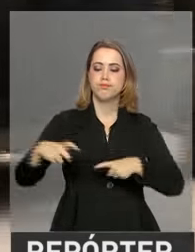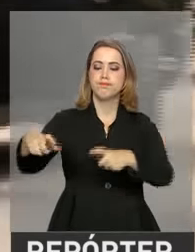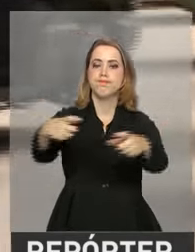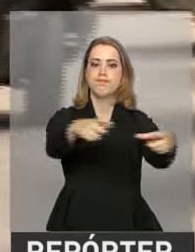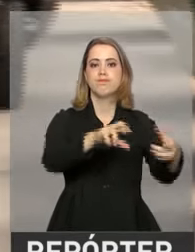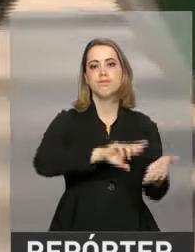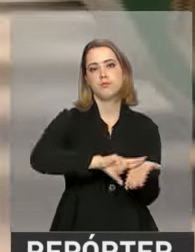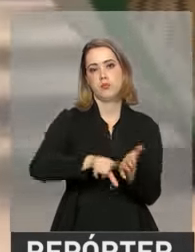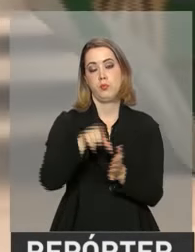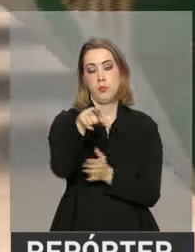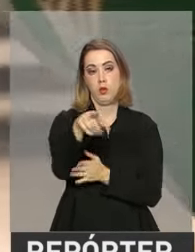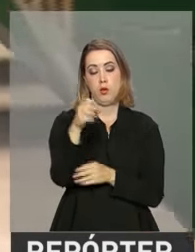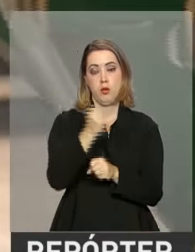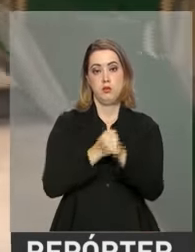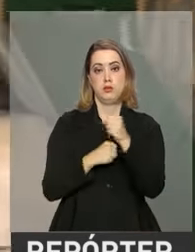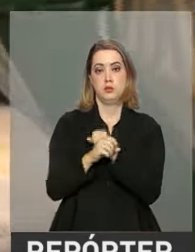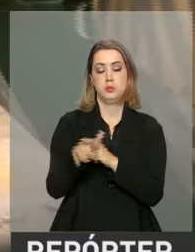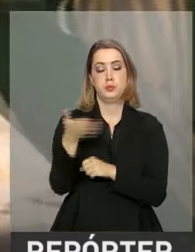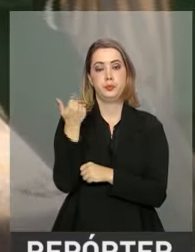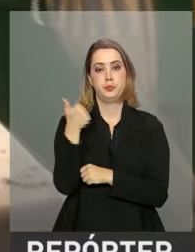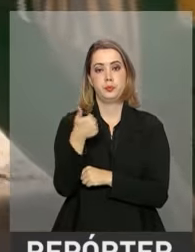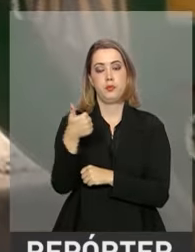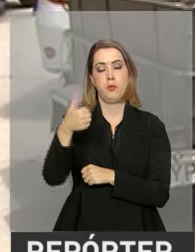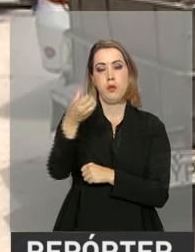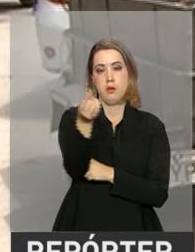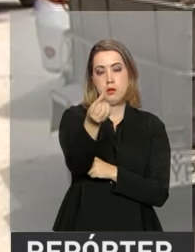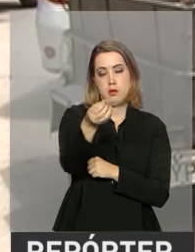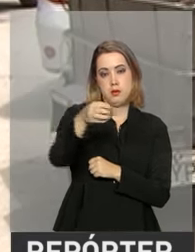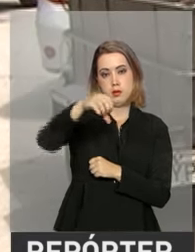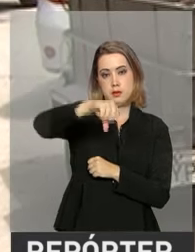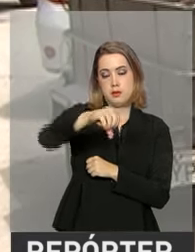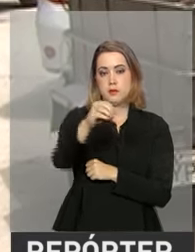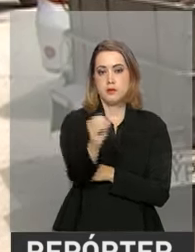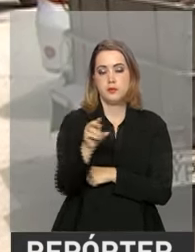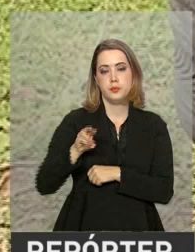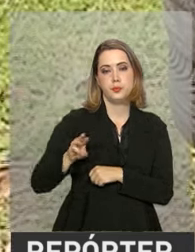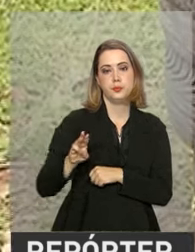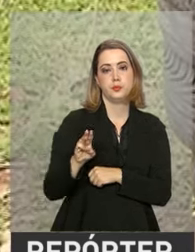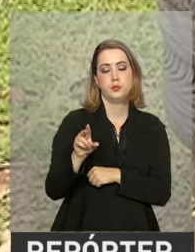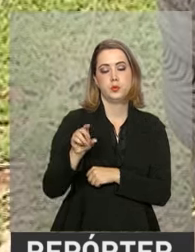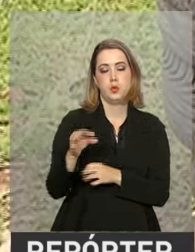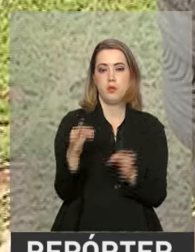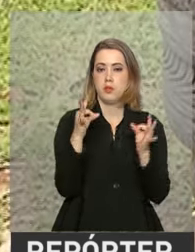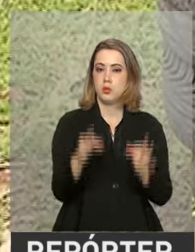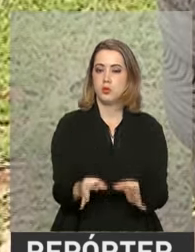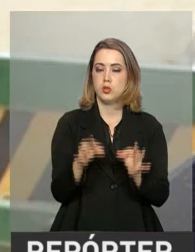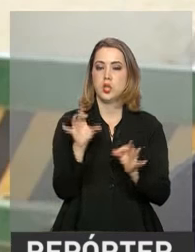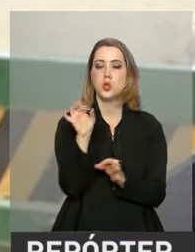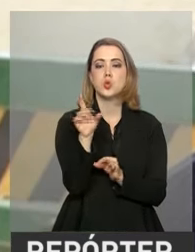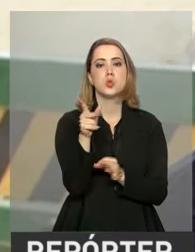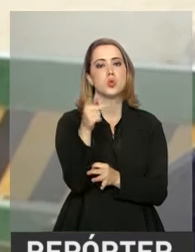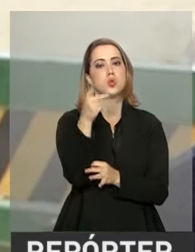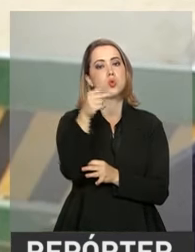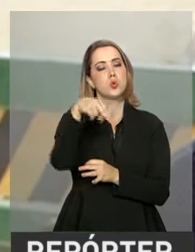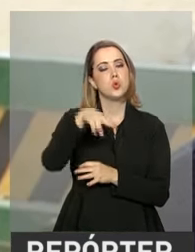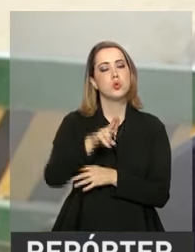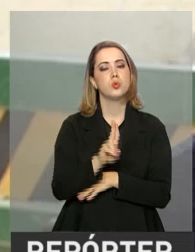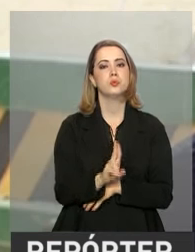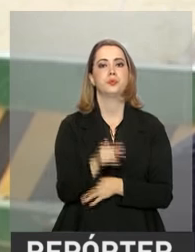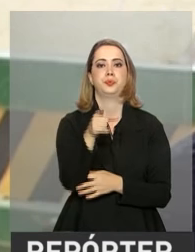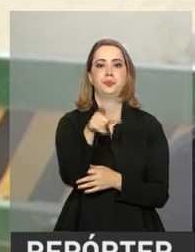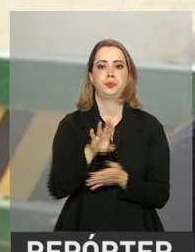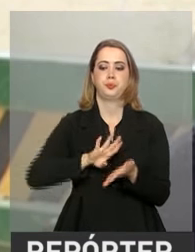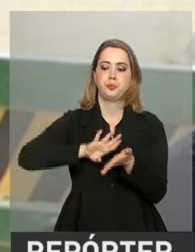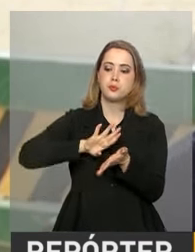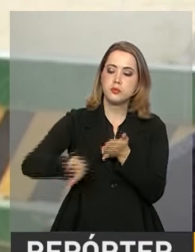essa no ano passado foram mais de 690.000 Tonel só de pneus esses pneus são